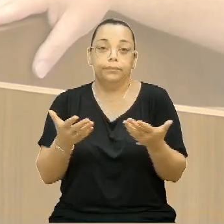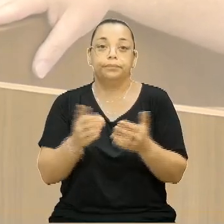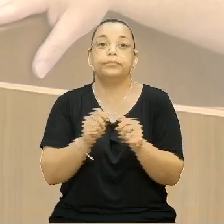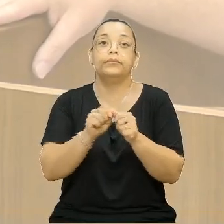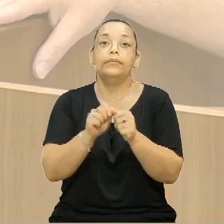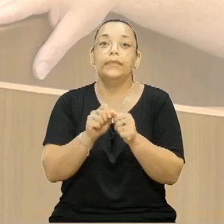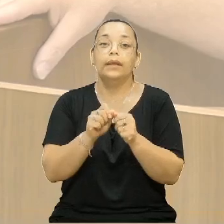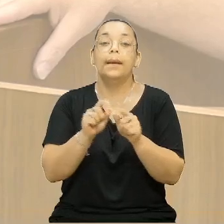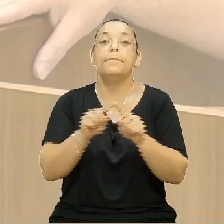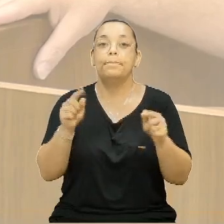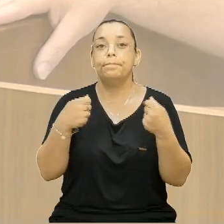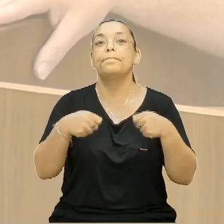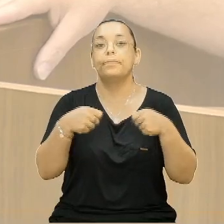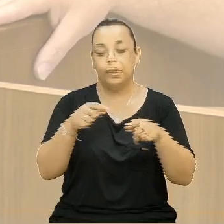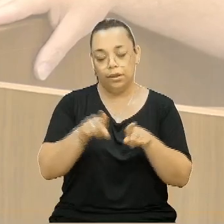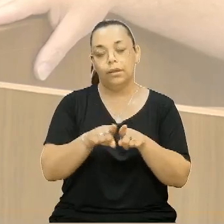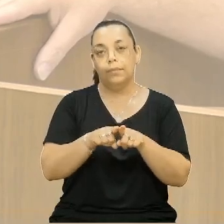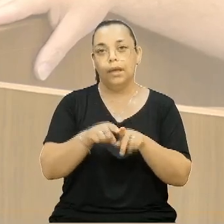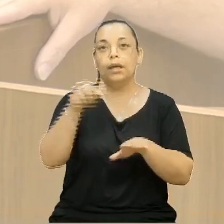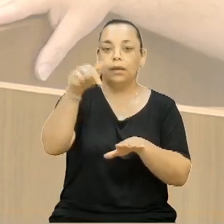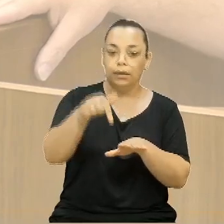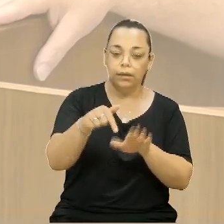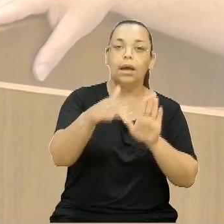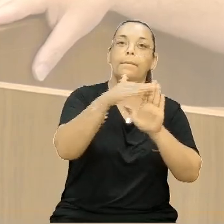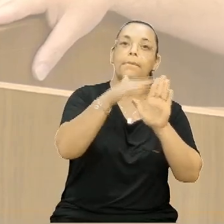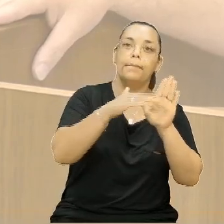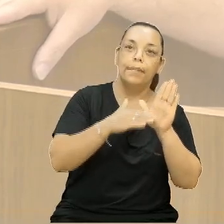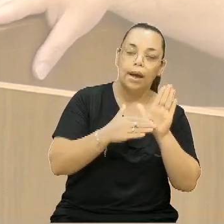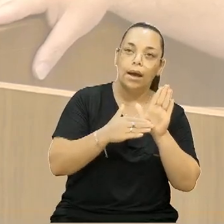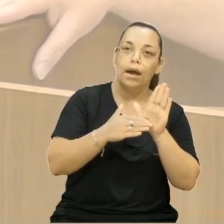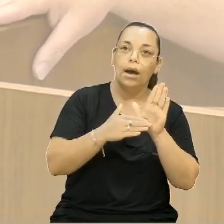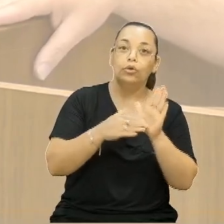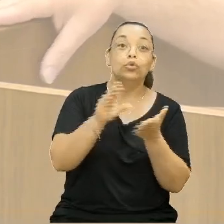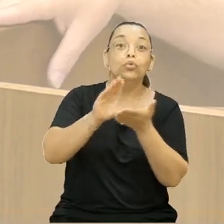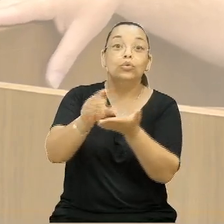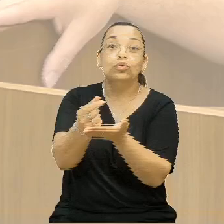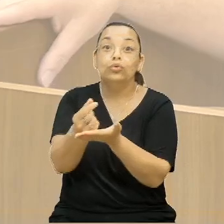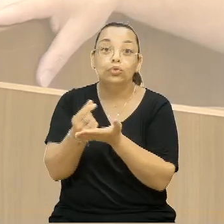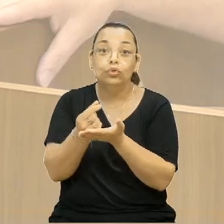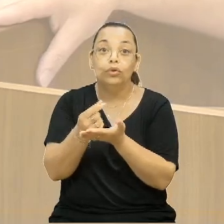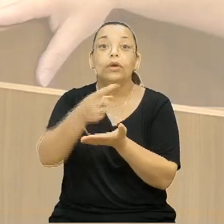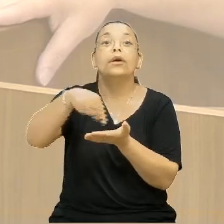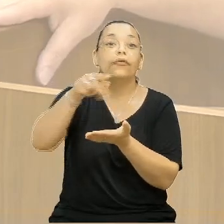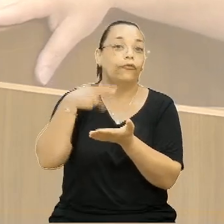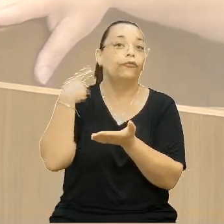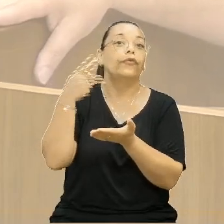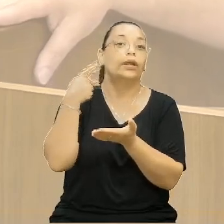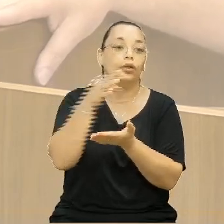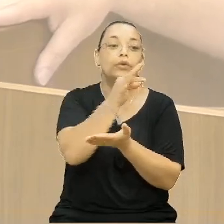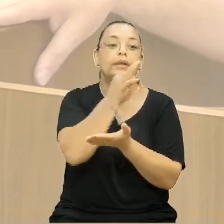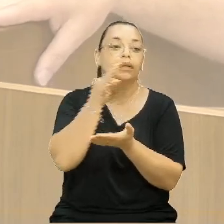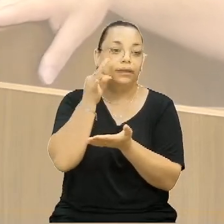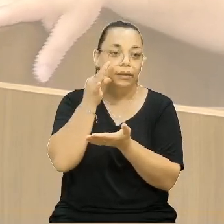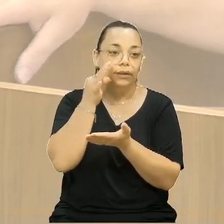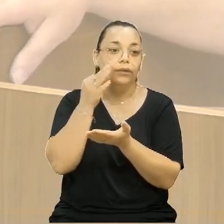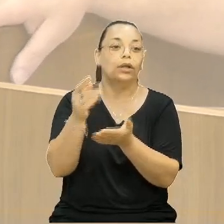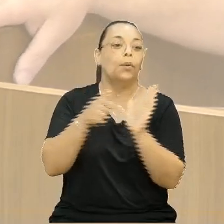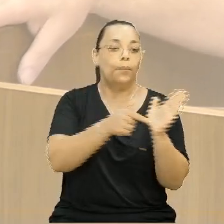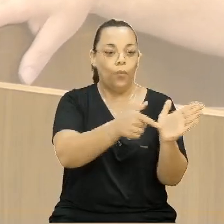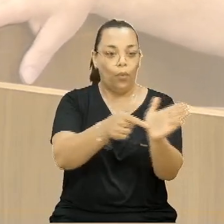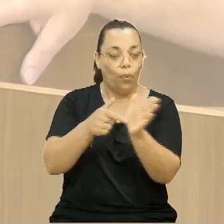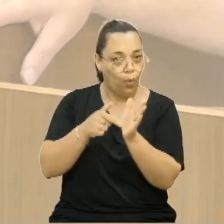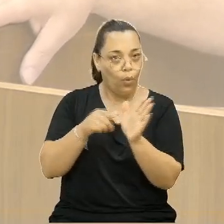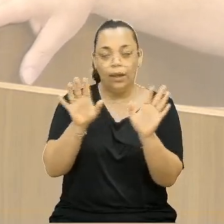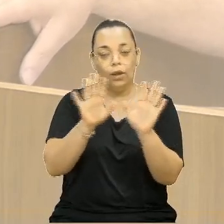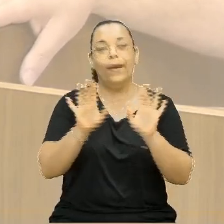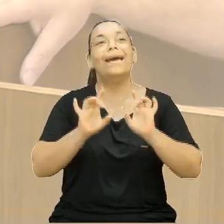a gente precisa também colocar aqui em pauta que este subsídio, como bem a vereadora Tatiane Frisso trouxe, que não